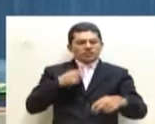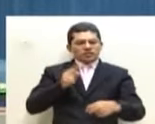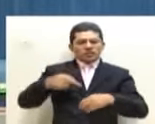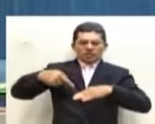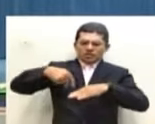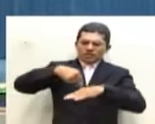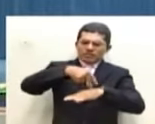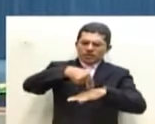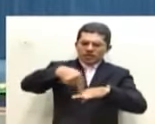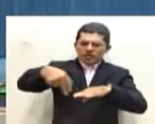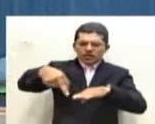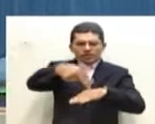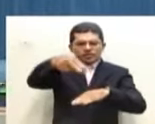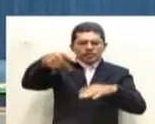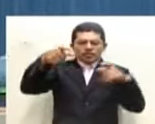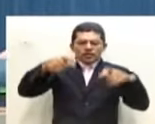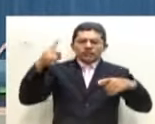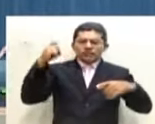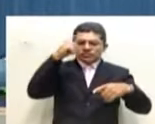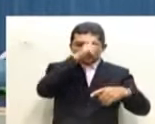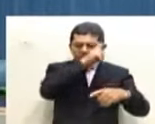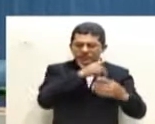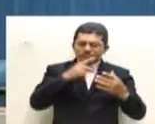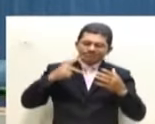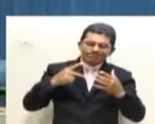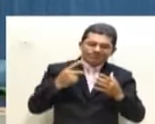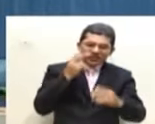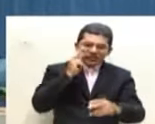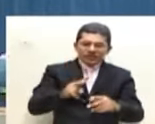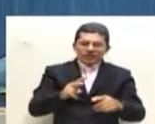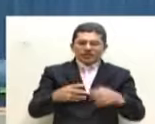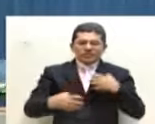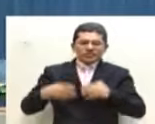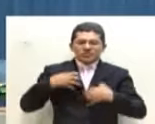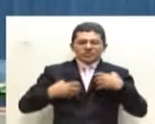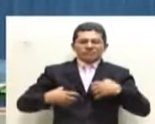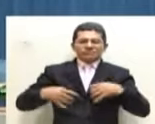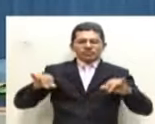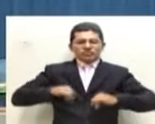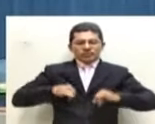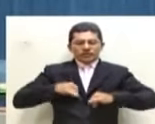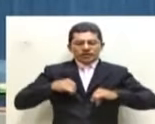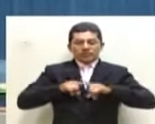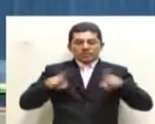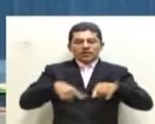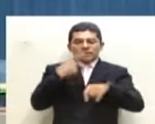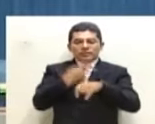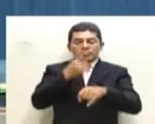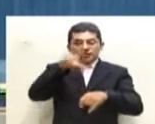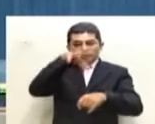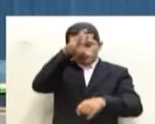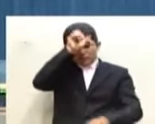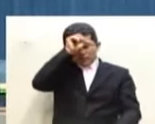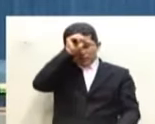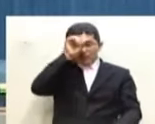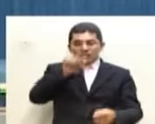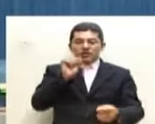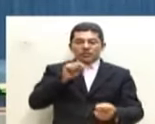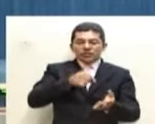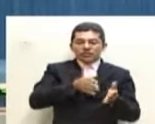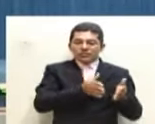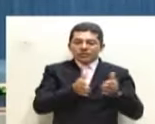tempo, a maturidade, o erro, o sofrimento para aprender não só de que o caminho estava